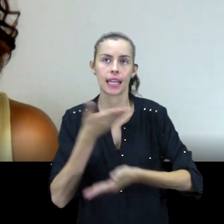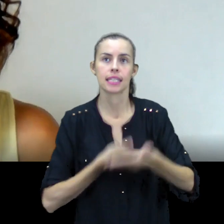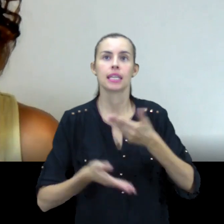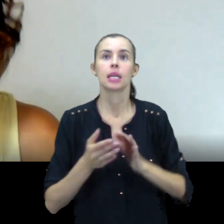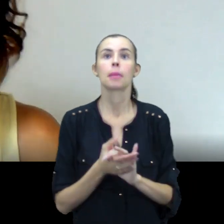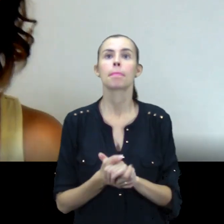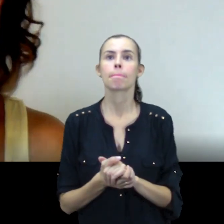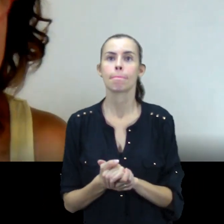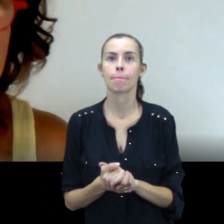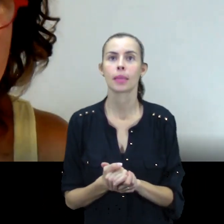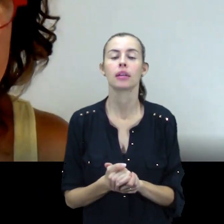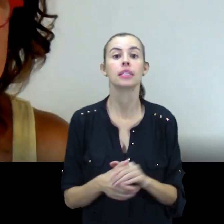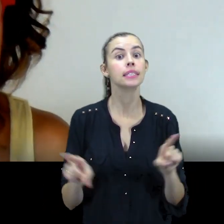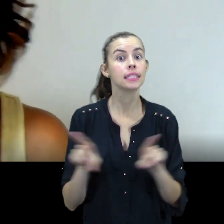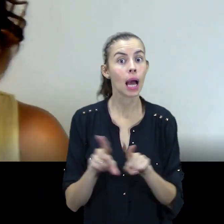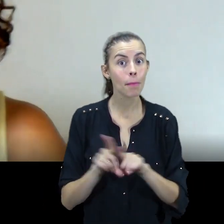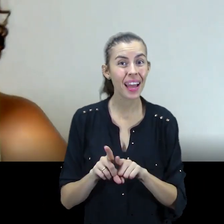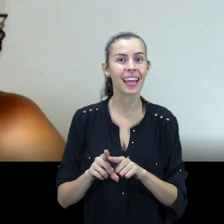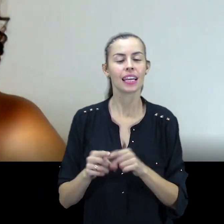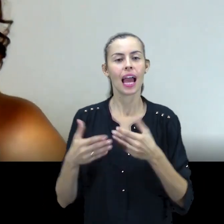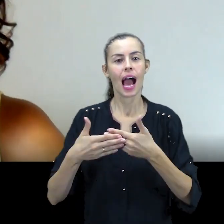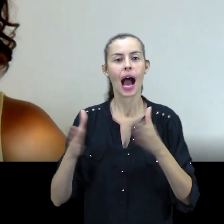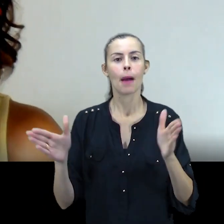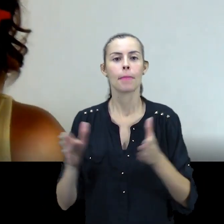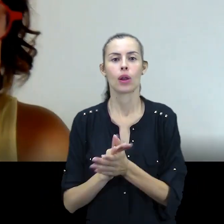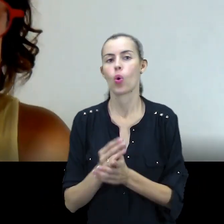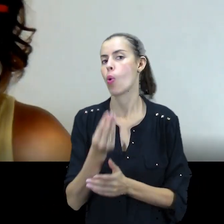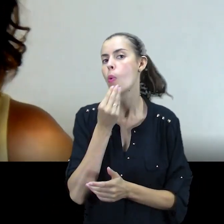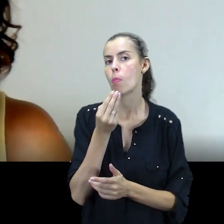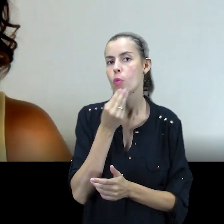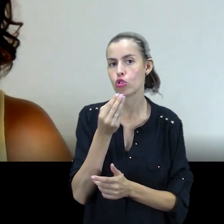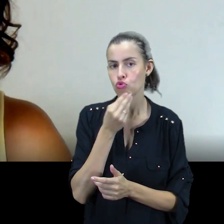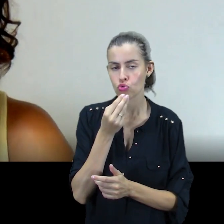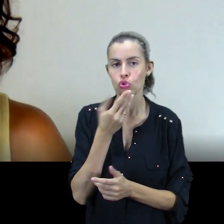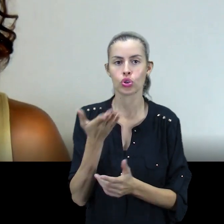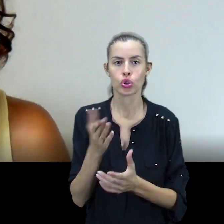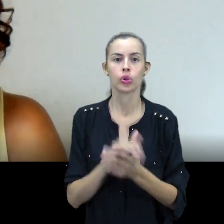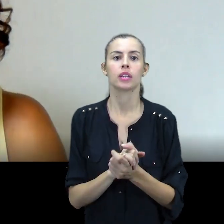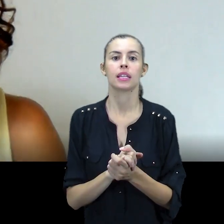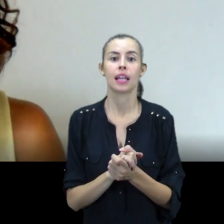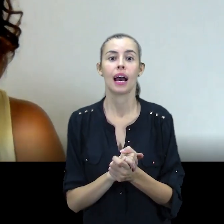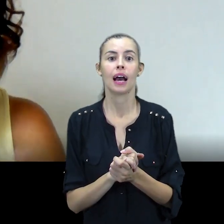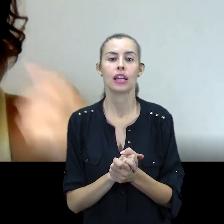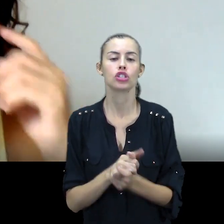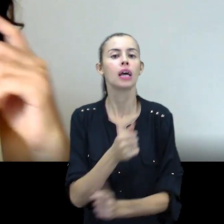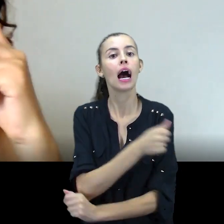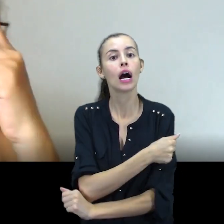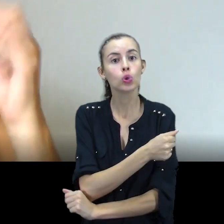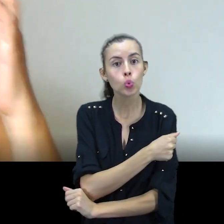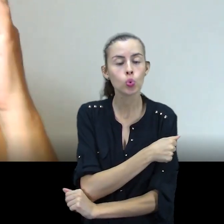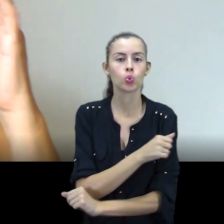campo, tanto de disciplinas obrigatórias de cada curso, mas também dessa extensão, de áreas locais, onde não há um